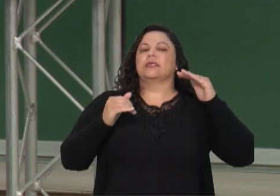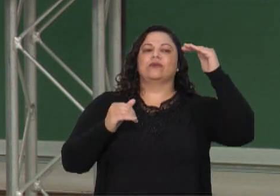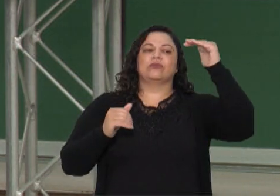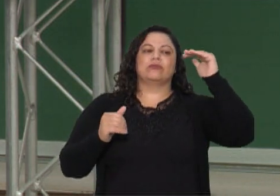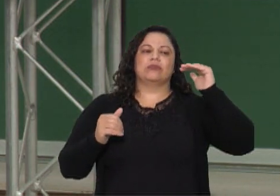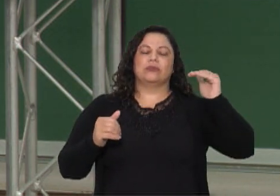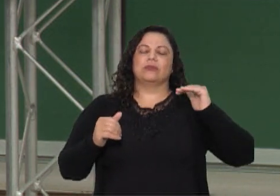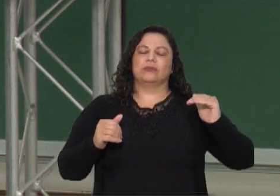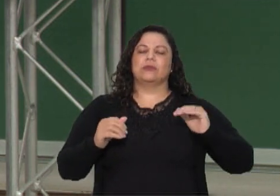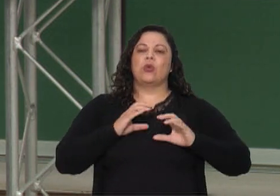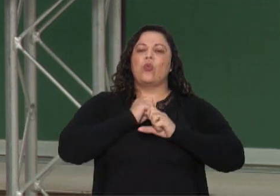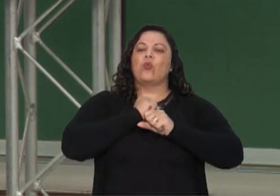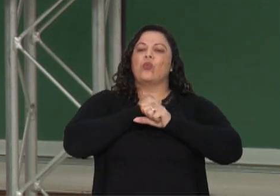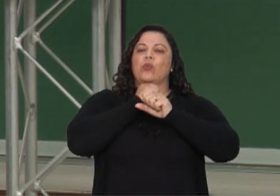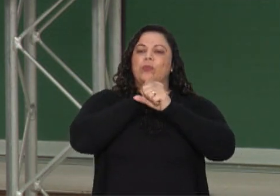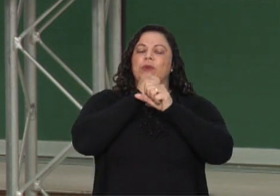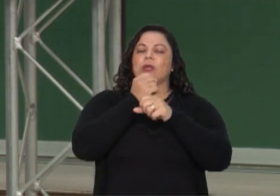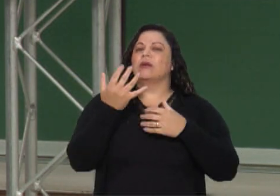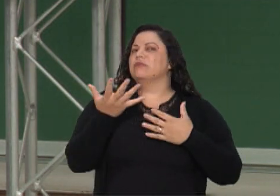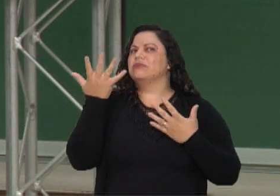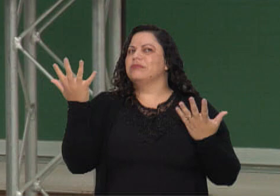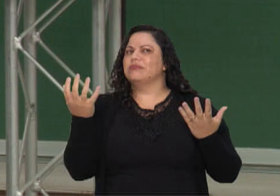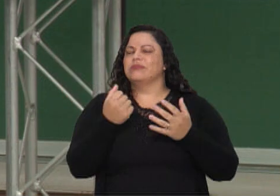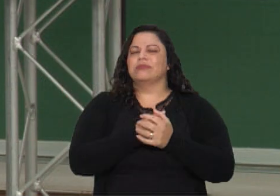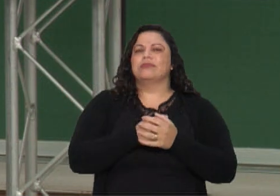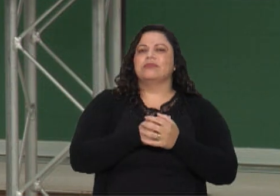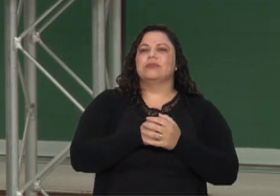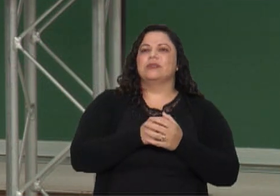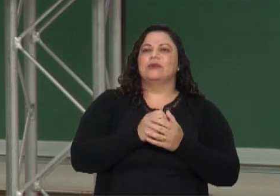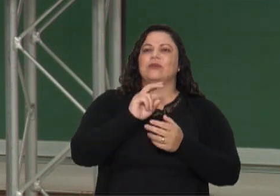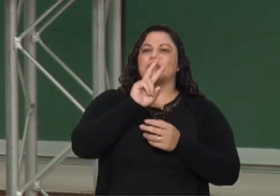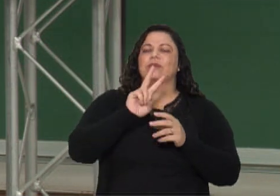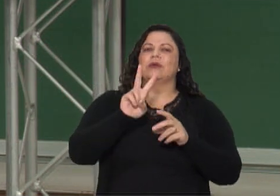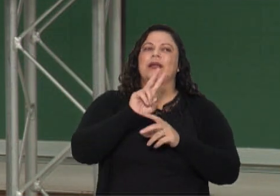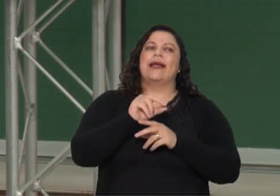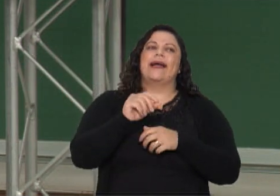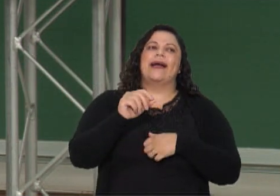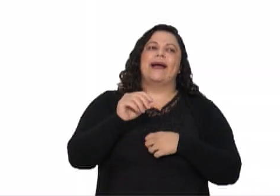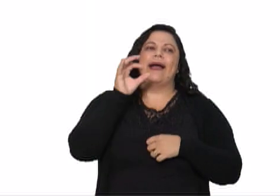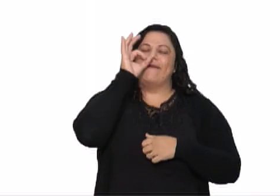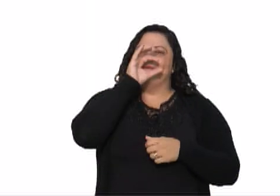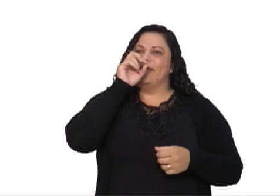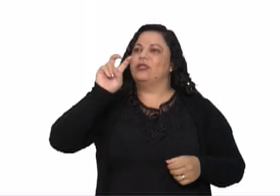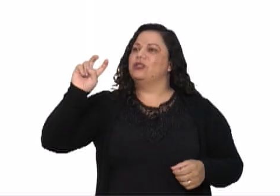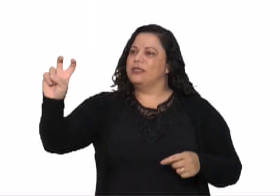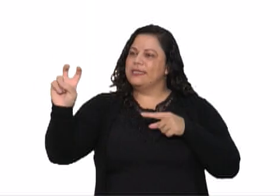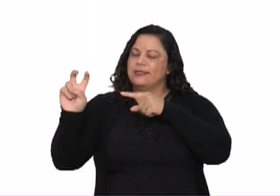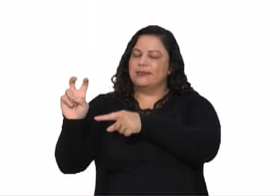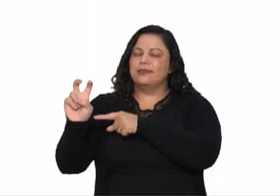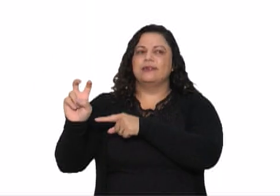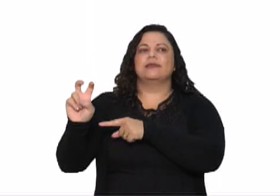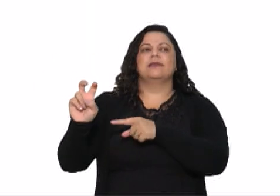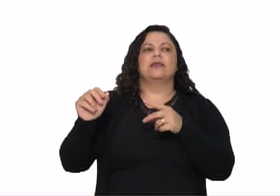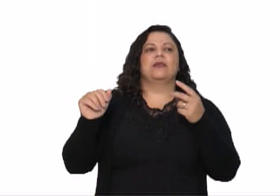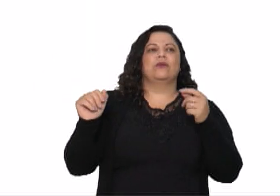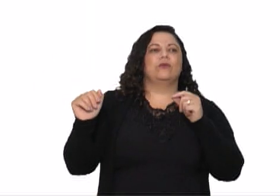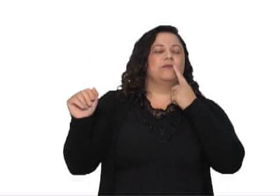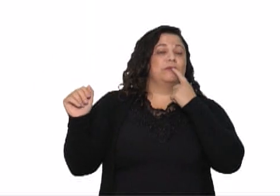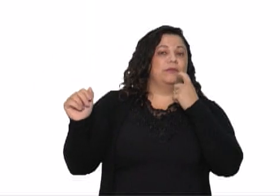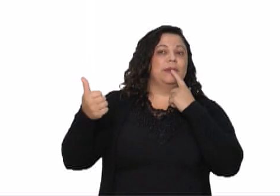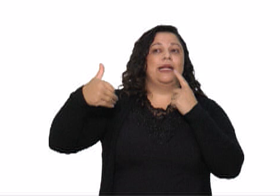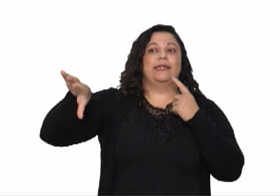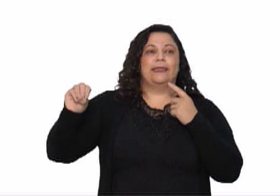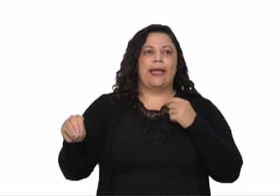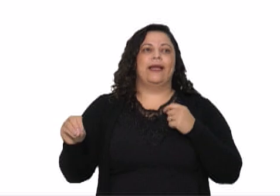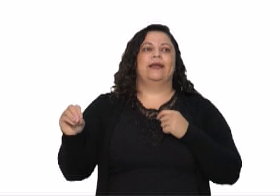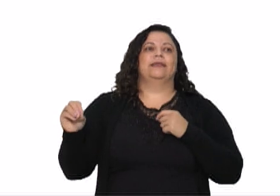essa pontuação aqui, ó, valores das varetas, né? A verde que tem 5 pontos, o